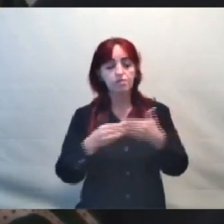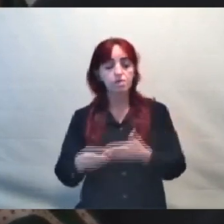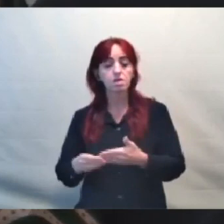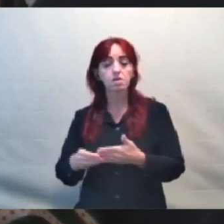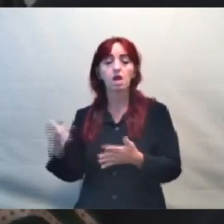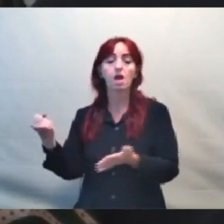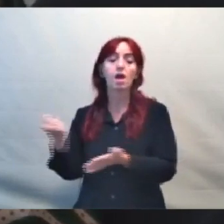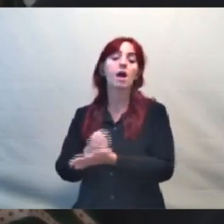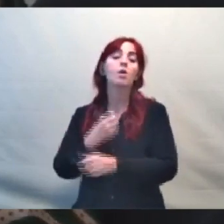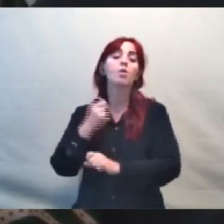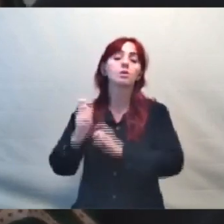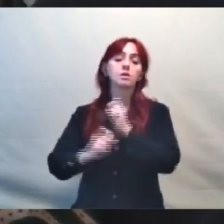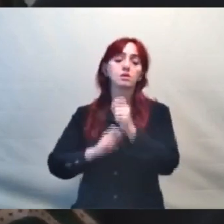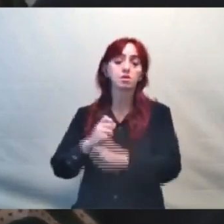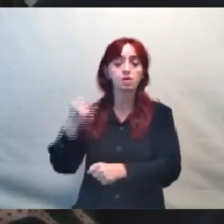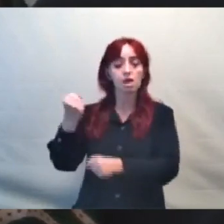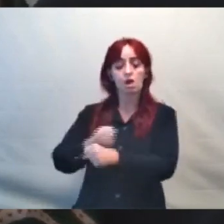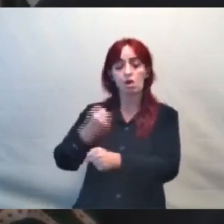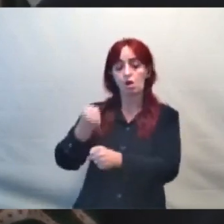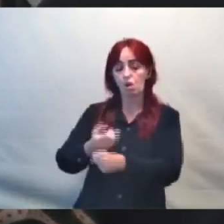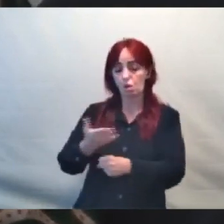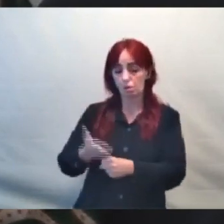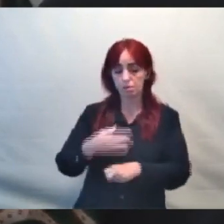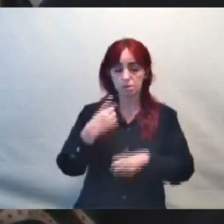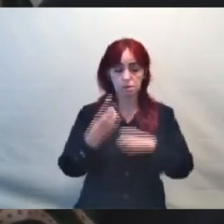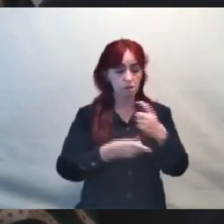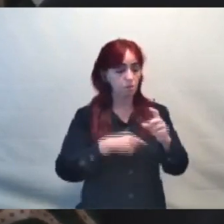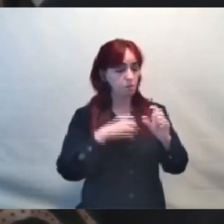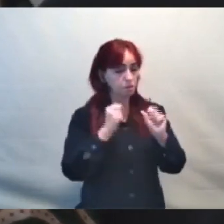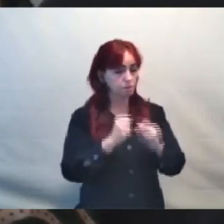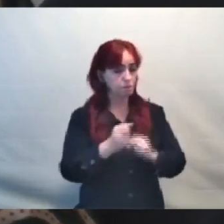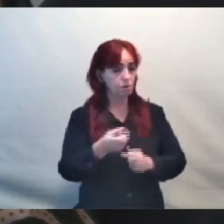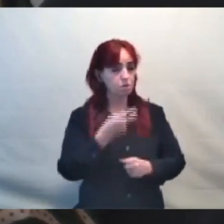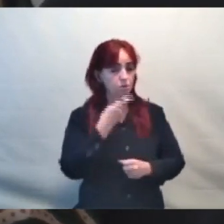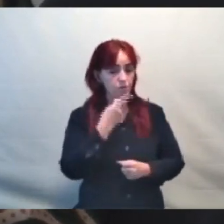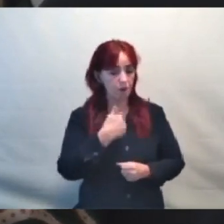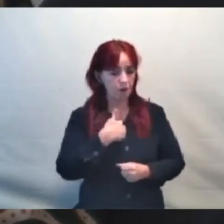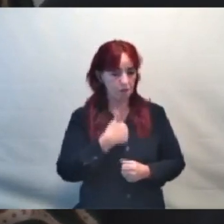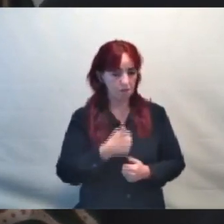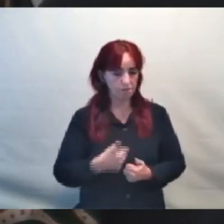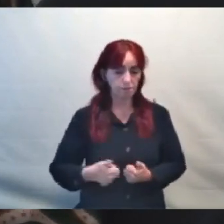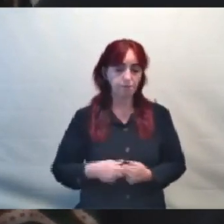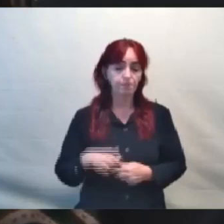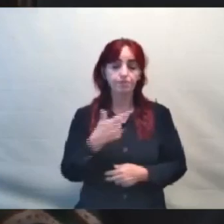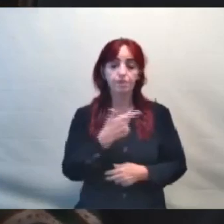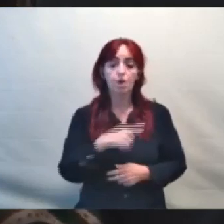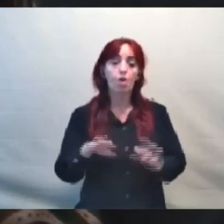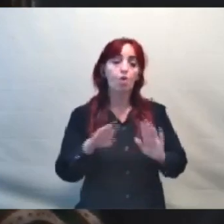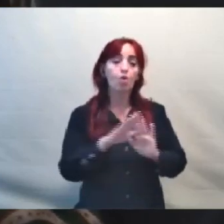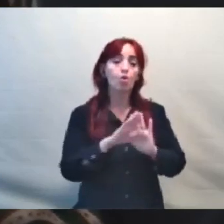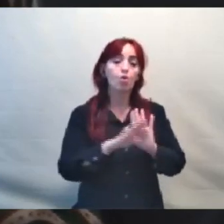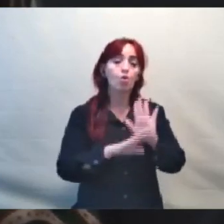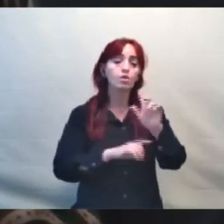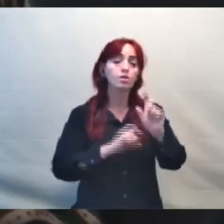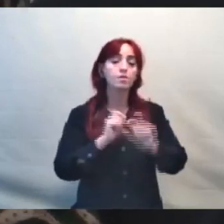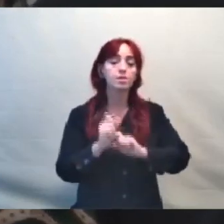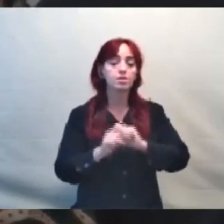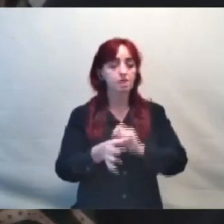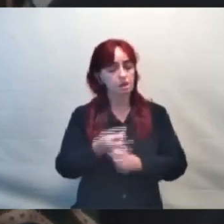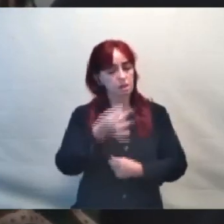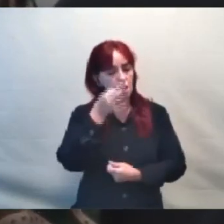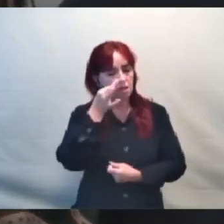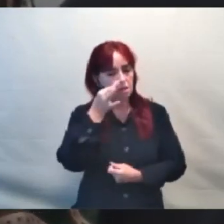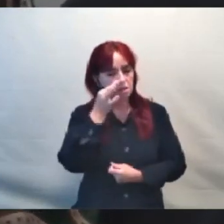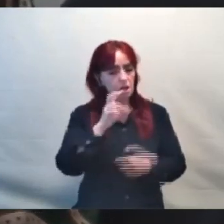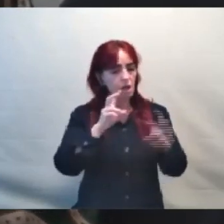que depois, né, eles pudessem, né, nos falar sobre isso. Outra questão também que chamou atenção foi sobre a questão da